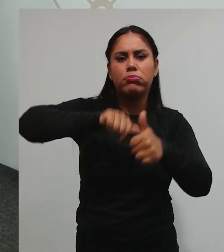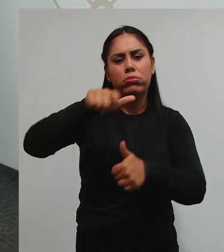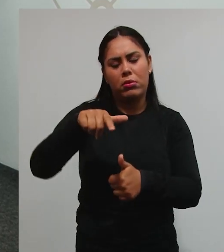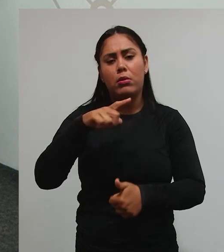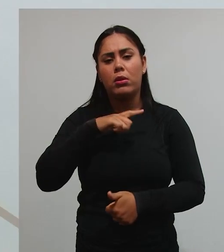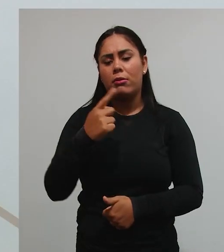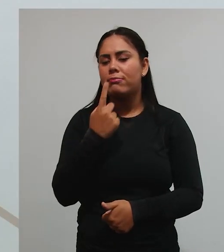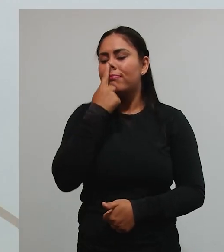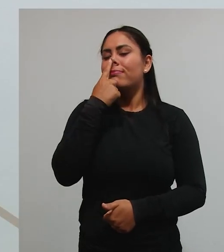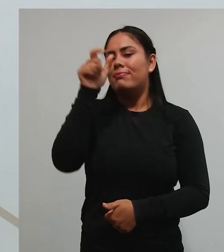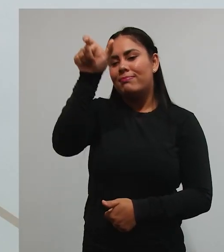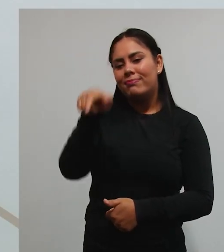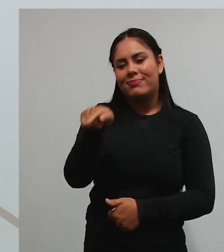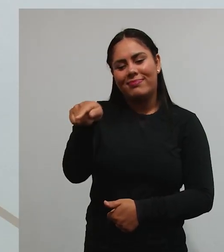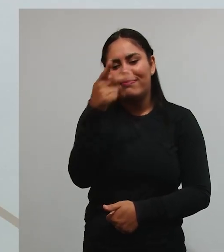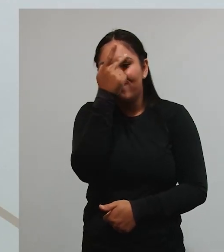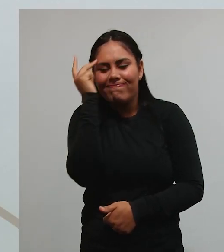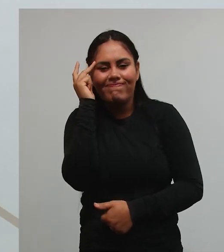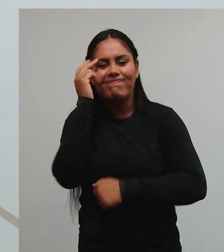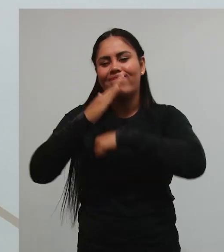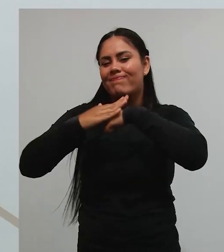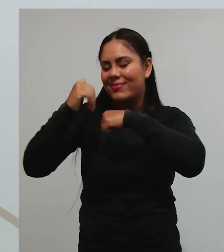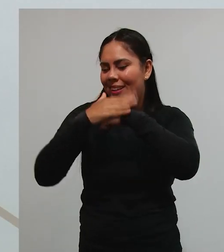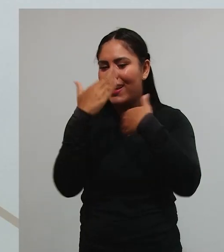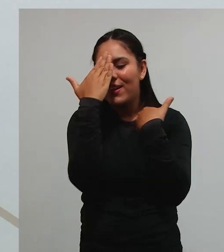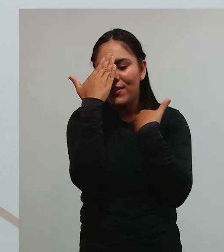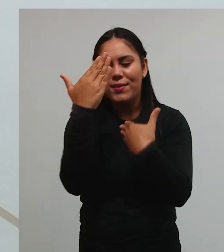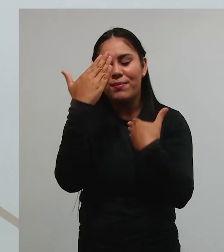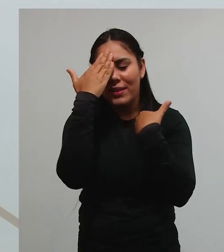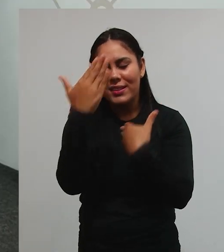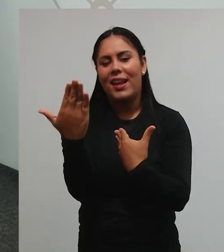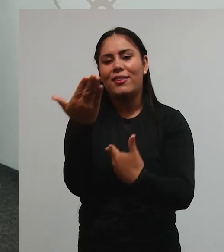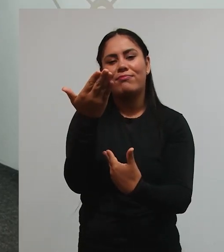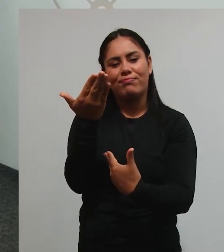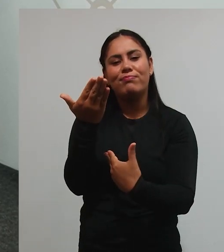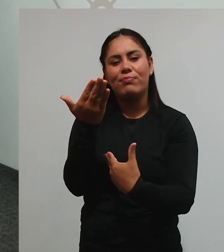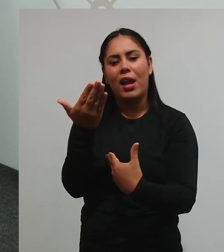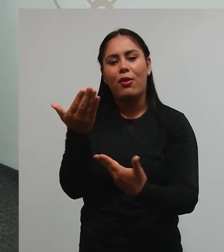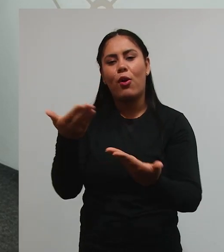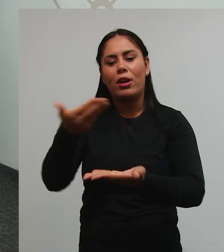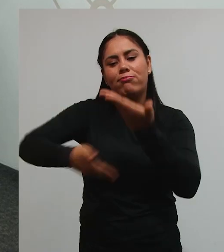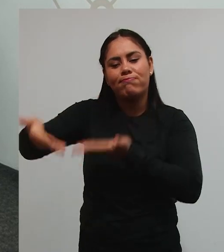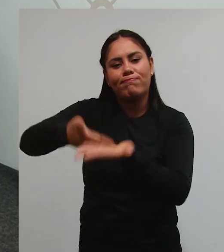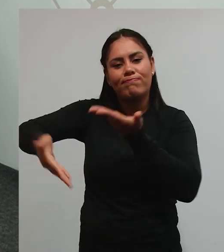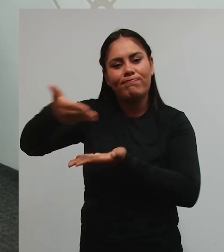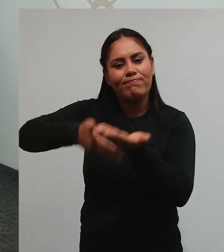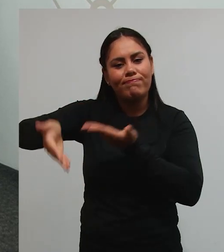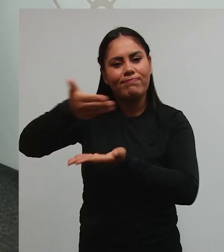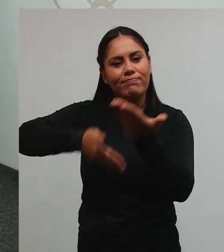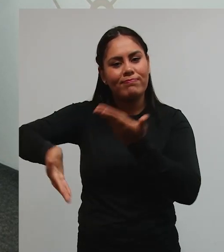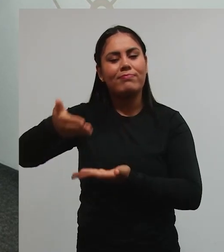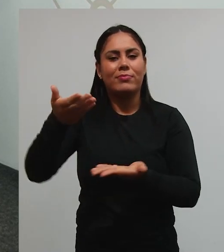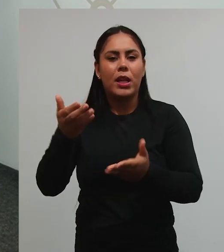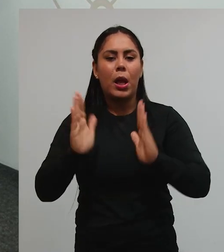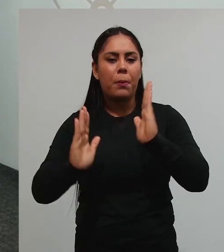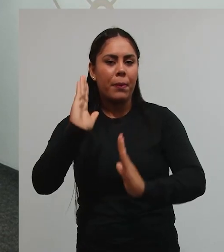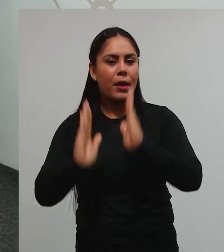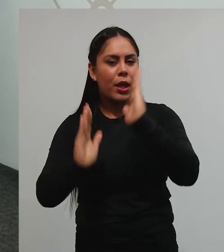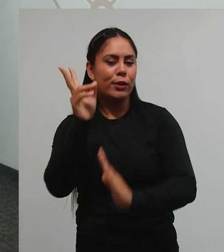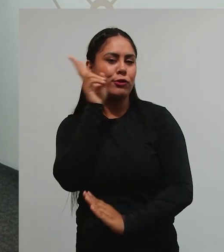gratificante, como a palavra mesmo que você usou aqui. Quais seriam suas dicas, assim, para quem está começando ou quem